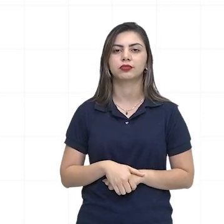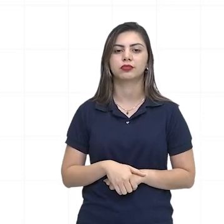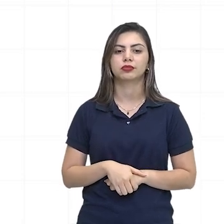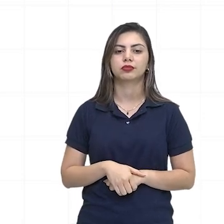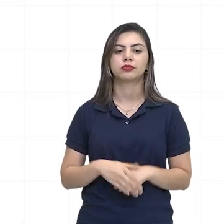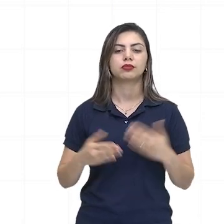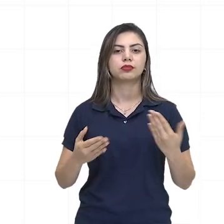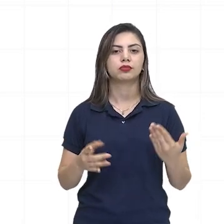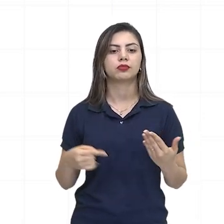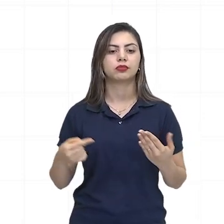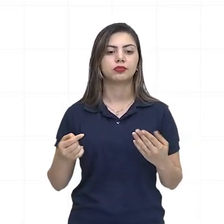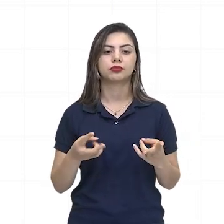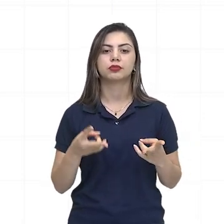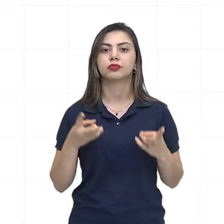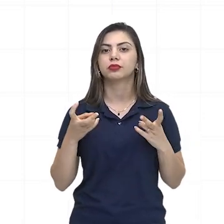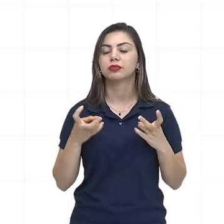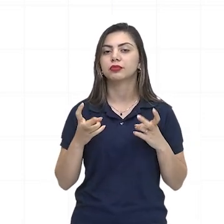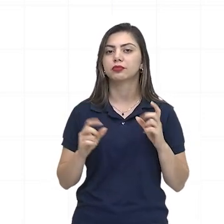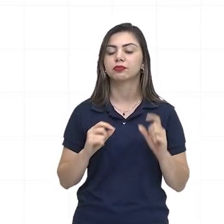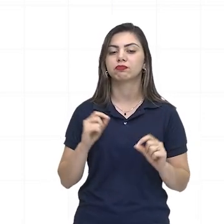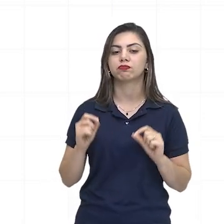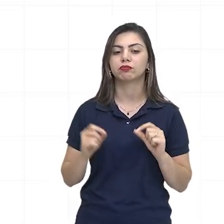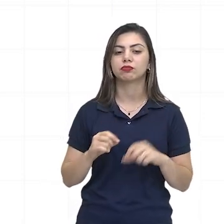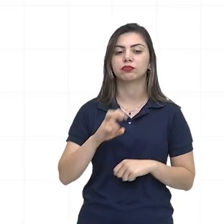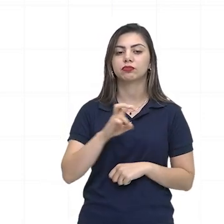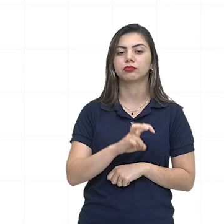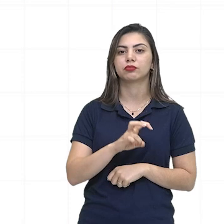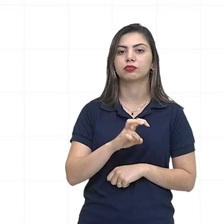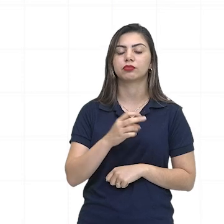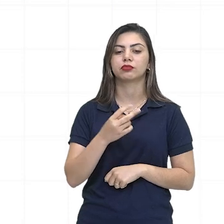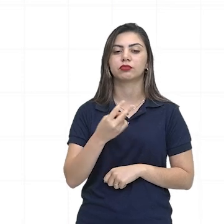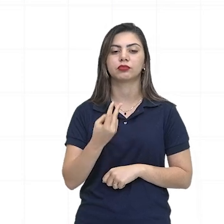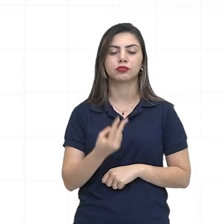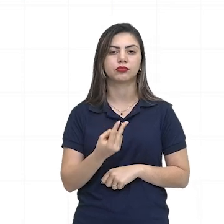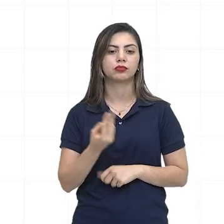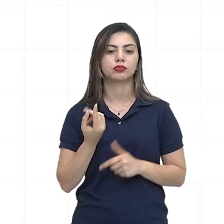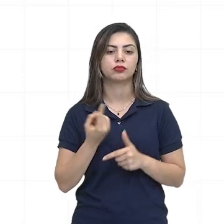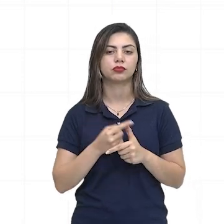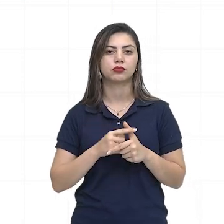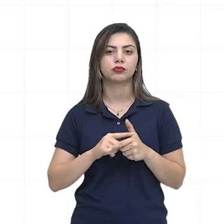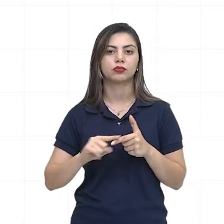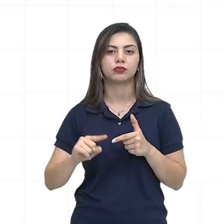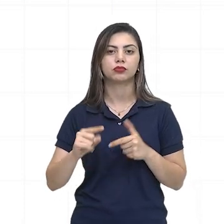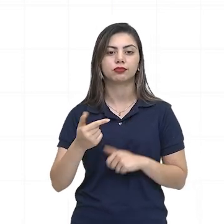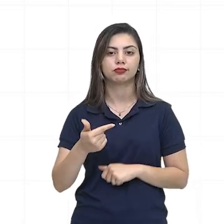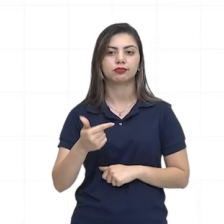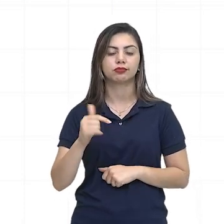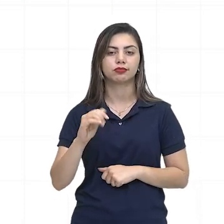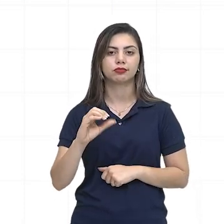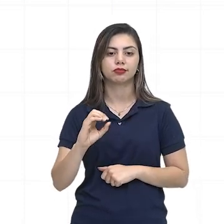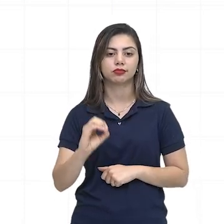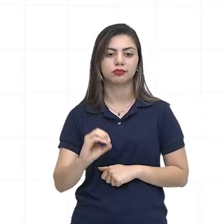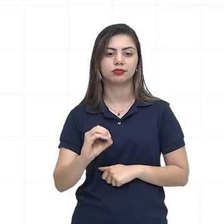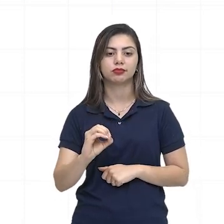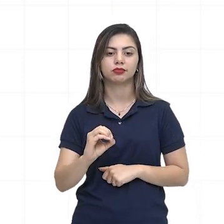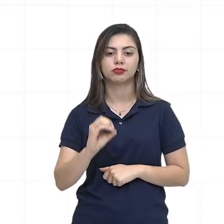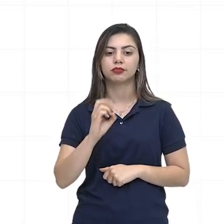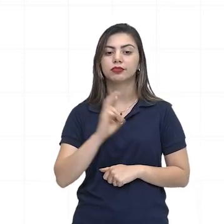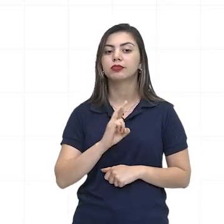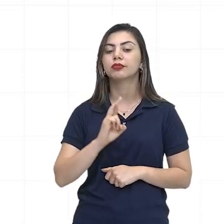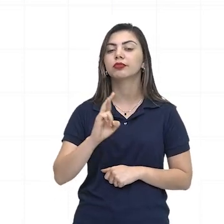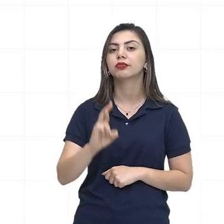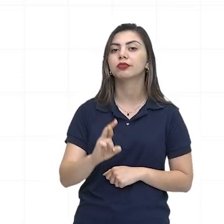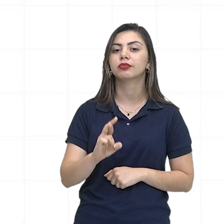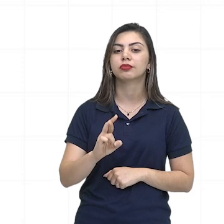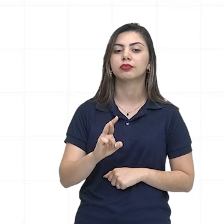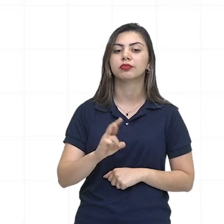gente pôde ver aqui? Que 52 dividido por 20 é